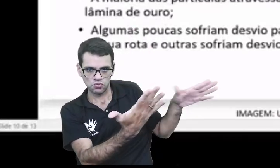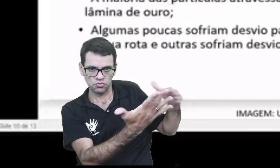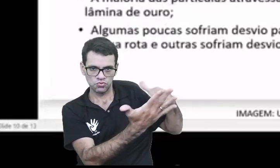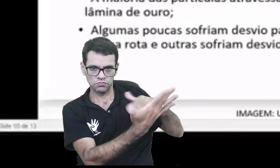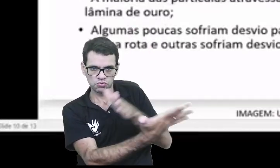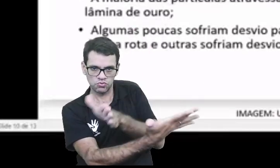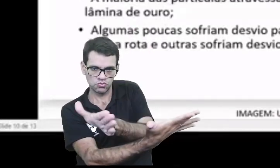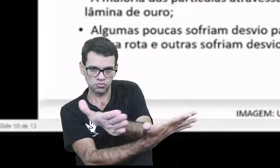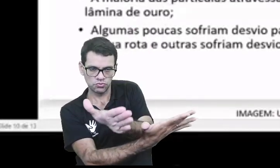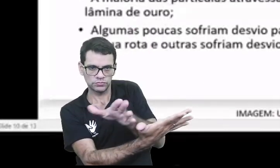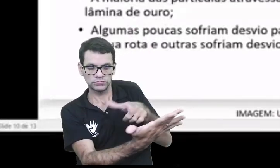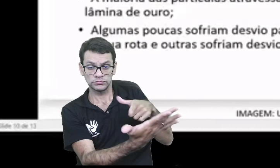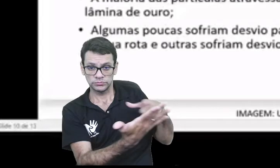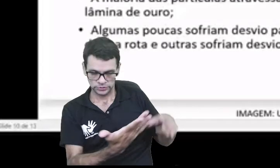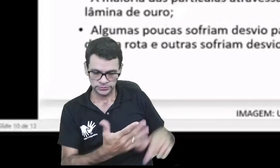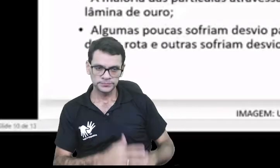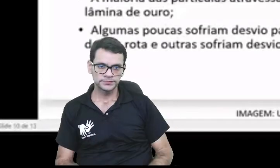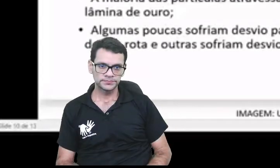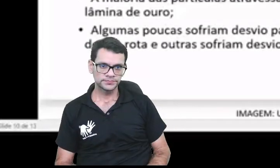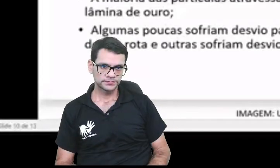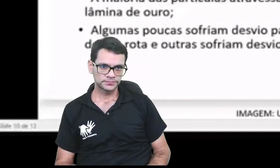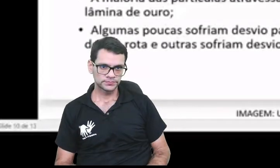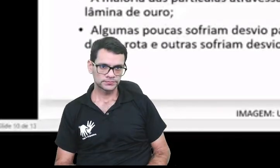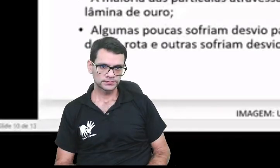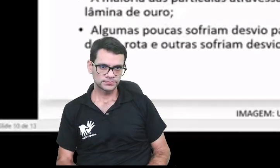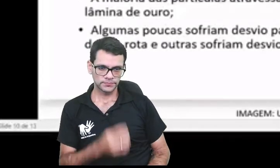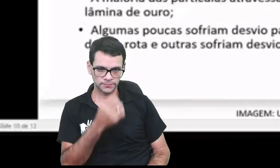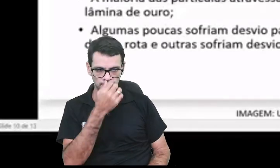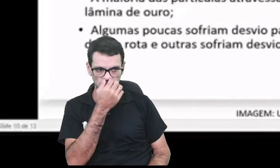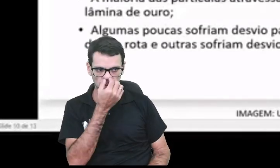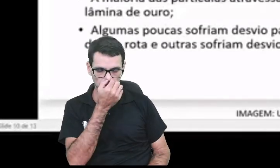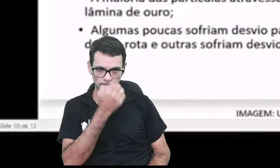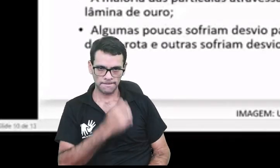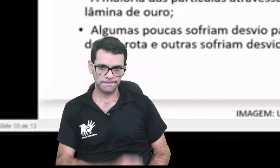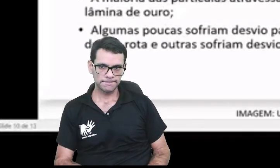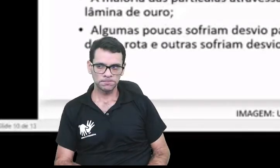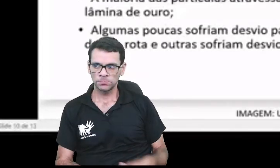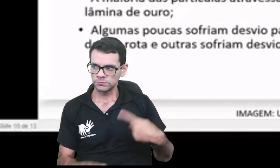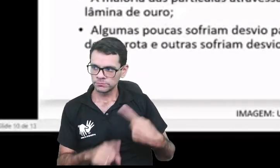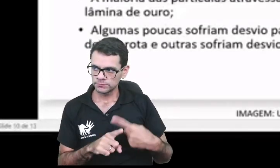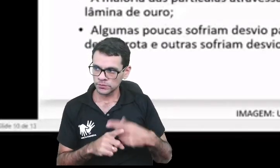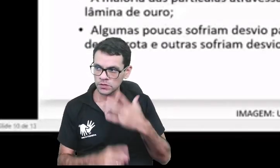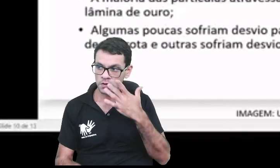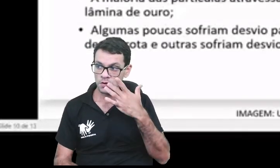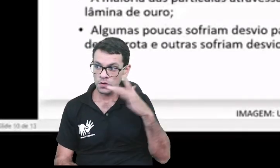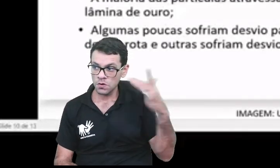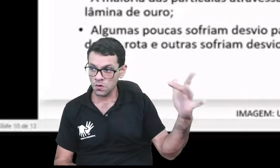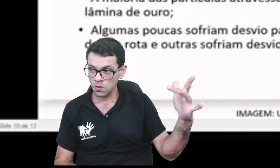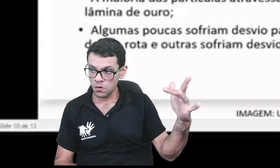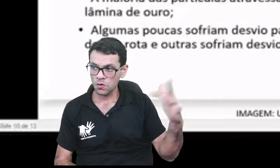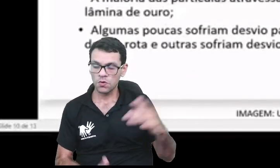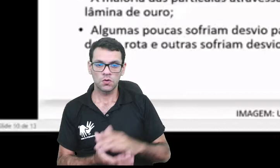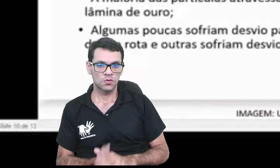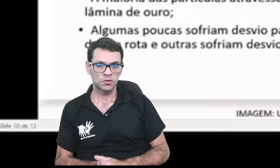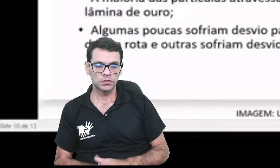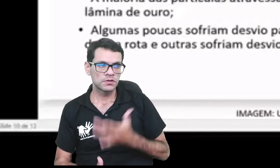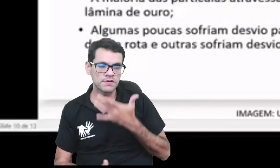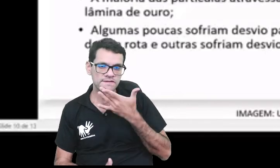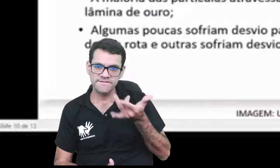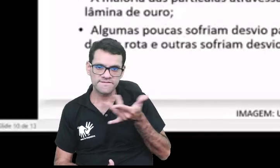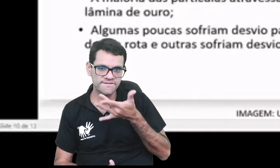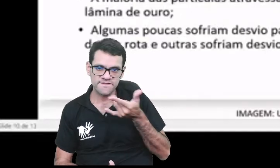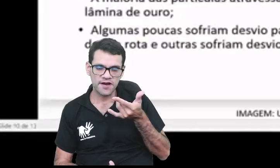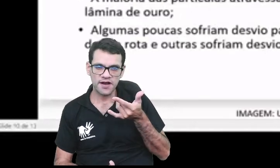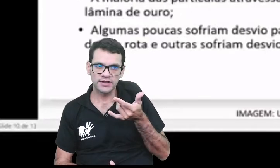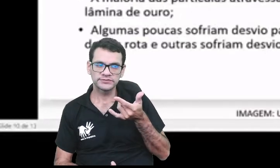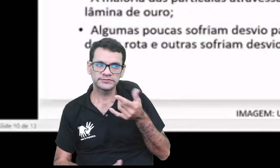fina, e ouro porque eles sabem, né, que o ouro não era fácil de reagir com qualquer